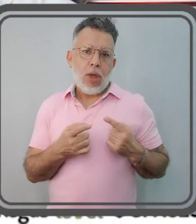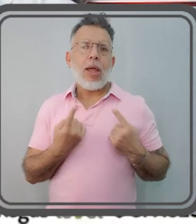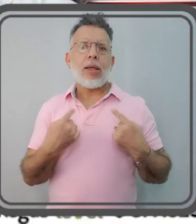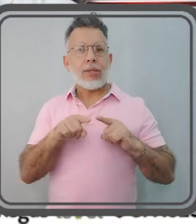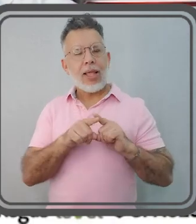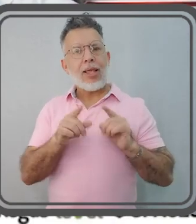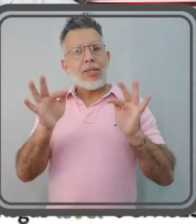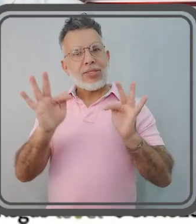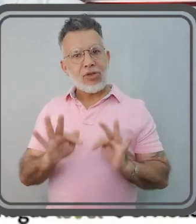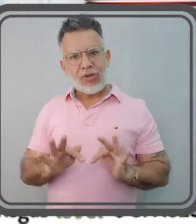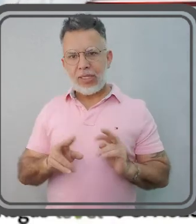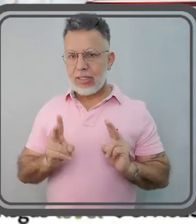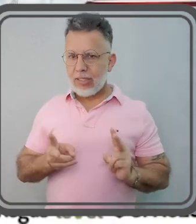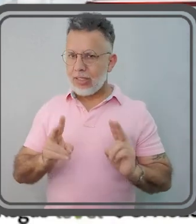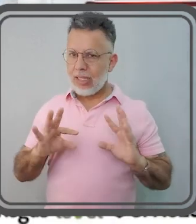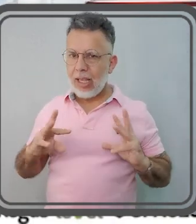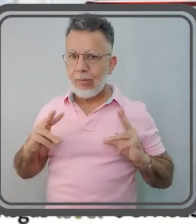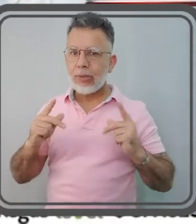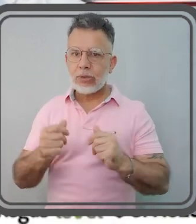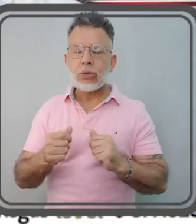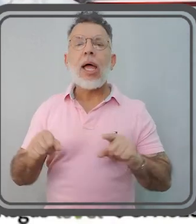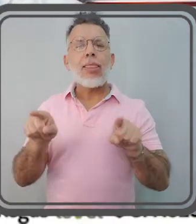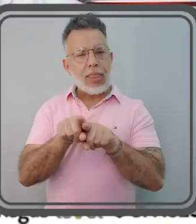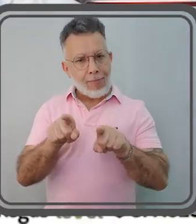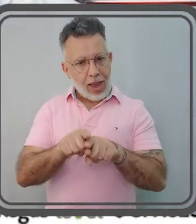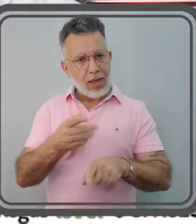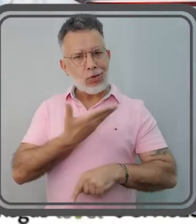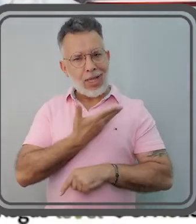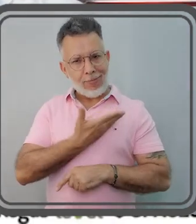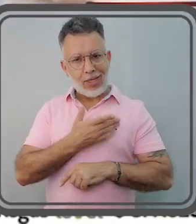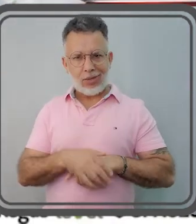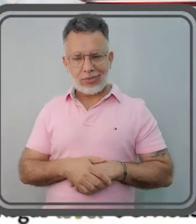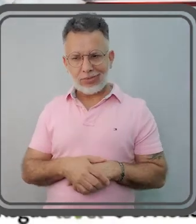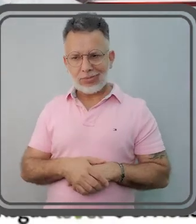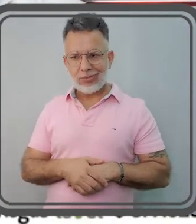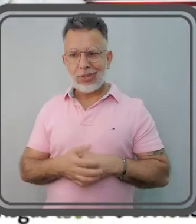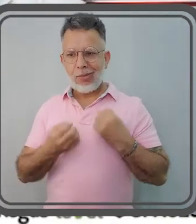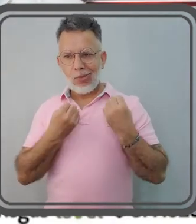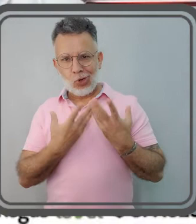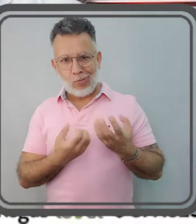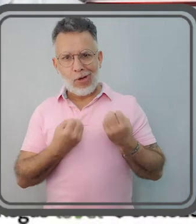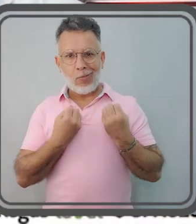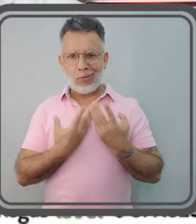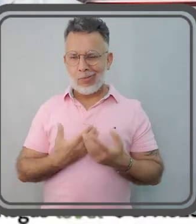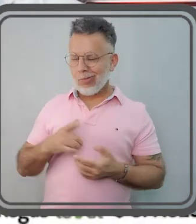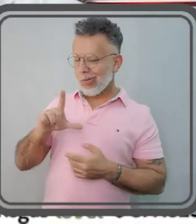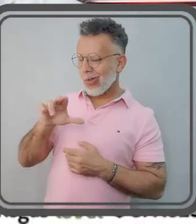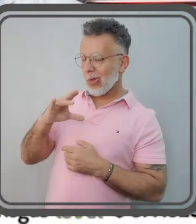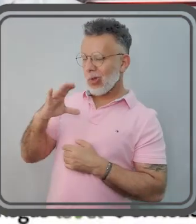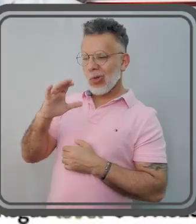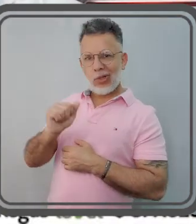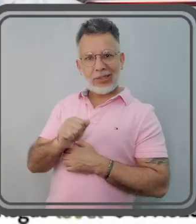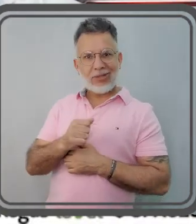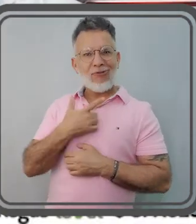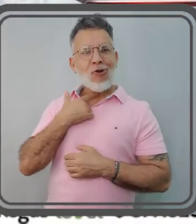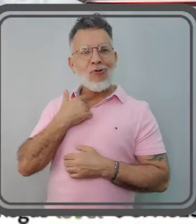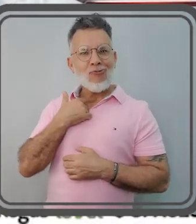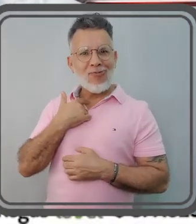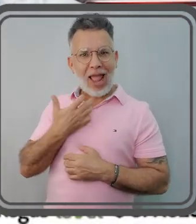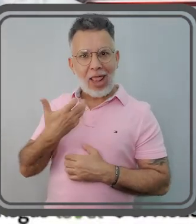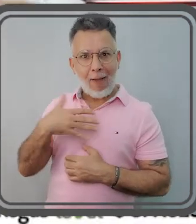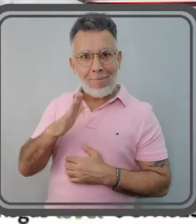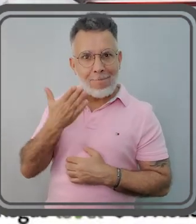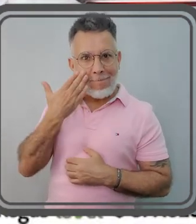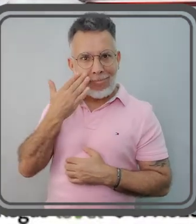Muito bom, Lucas. Ficou com gostinho de quero mais aí, né? Para quem a quem nos acompanhou, agradeço a